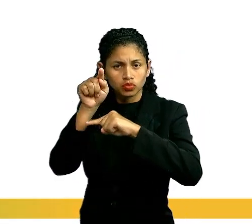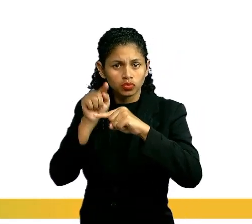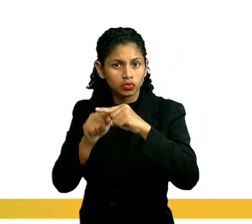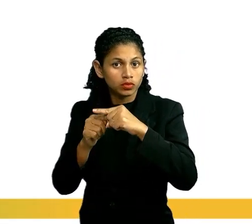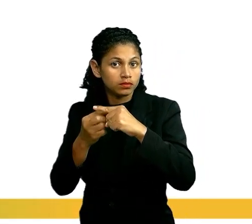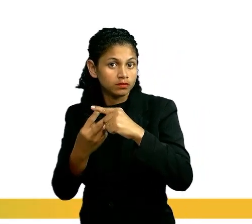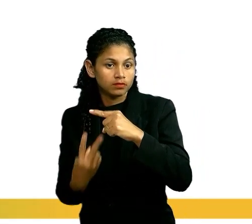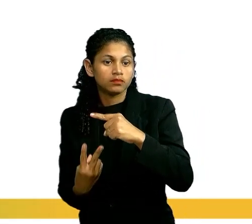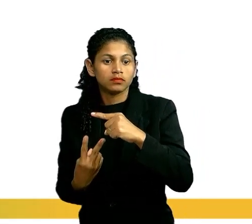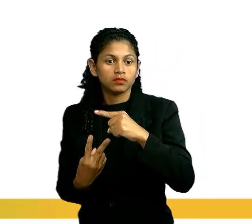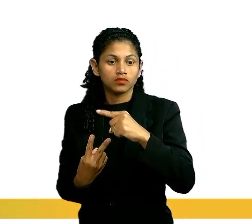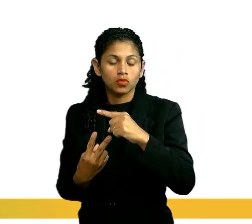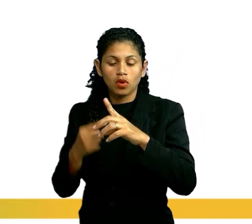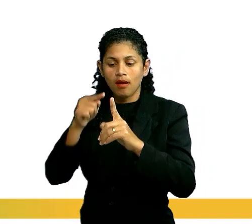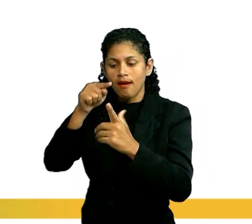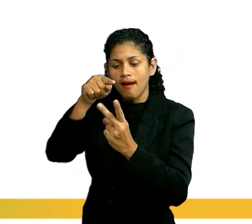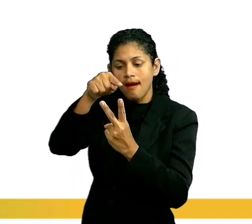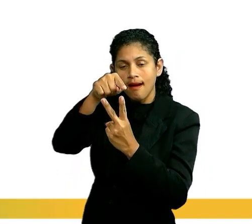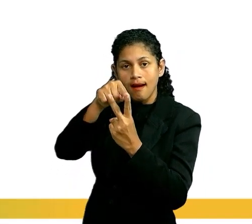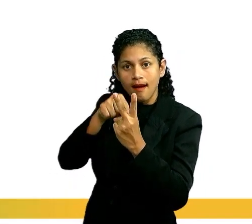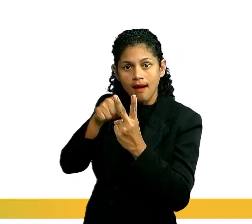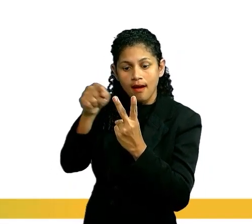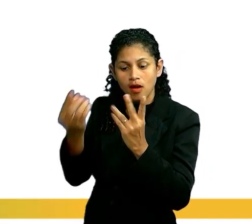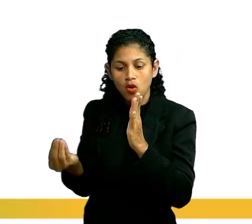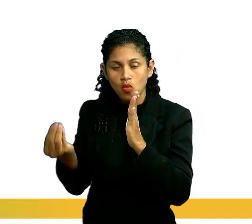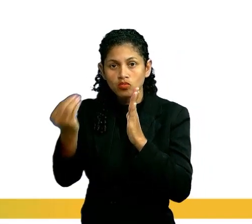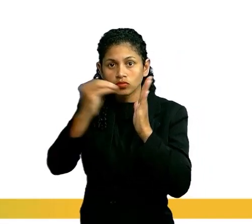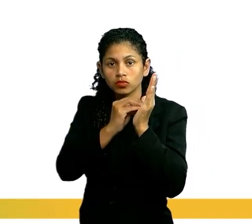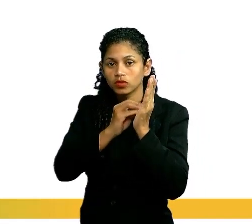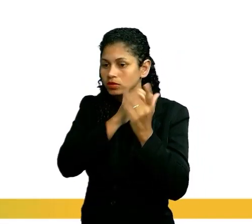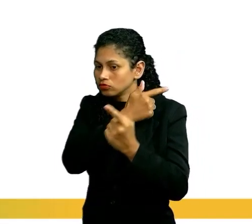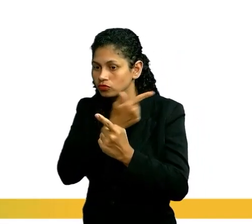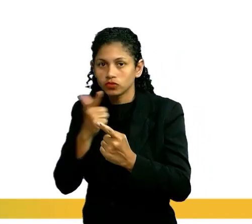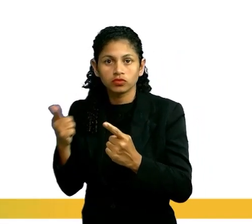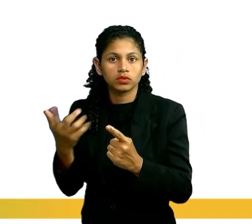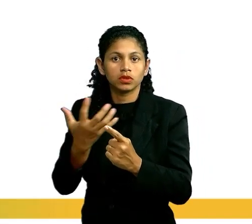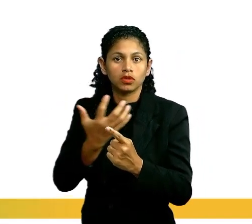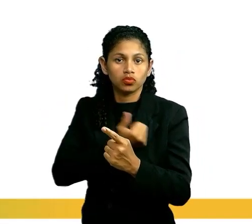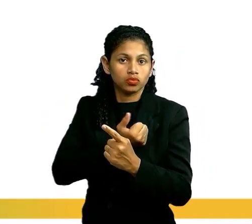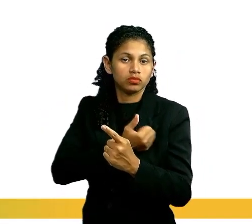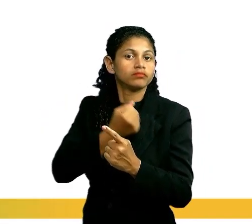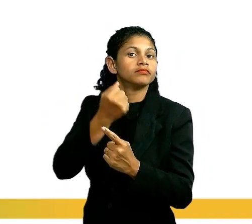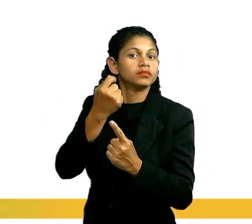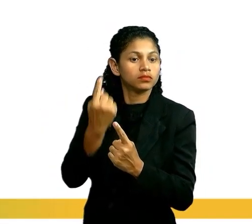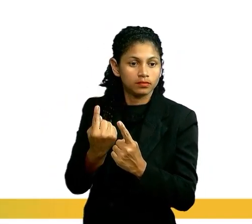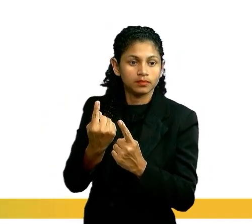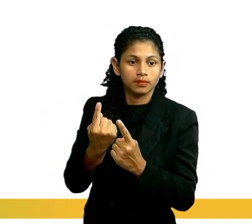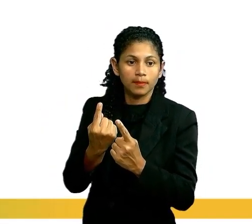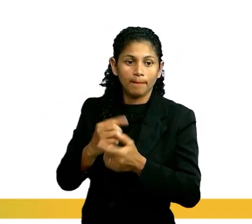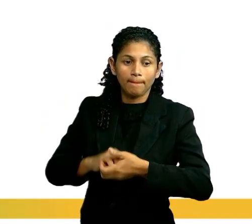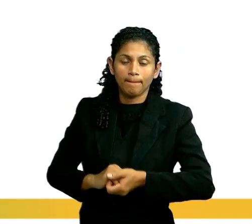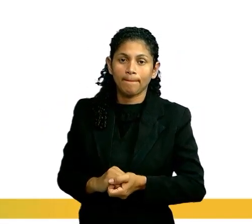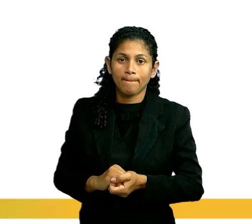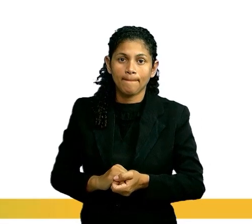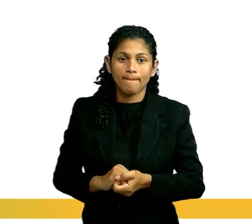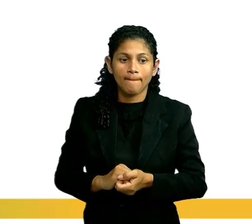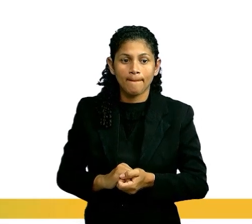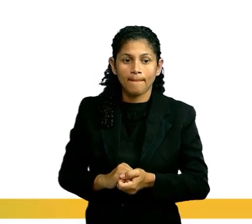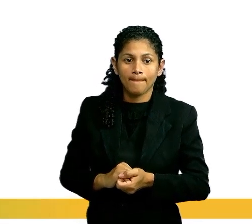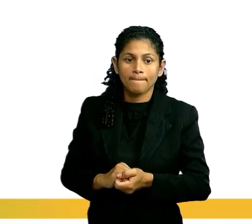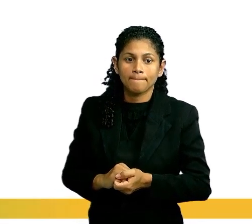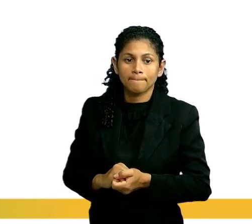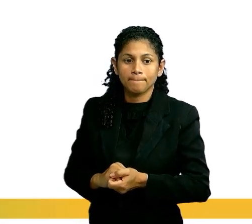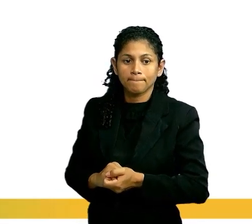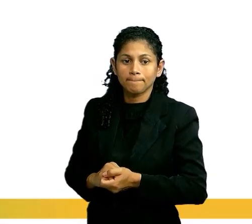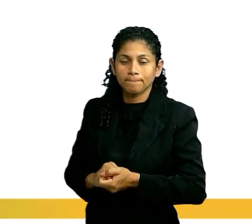não tiver 1. Com base nisso, eu vou ter que o seno de 30 graus é 1 sobre 2. Seno de